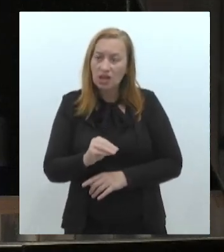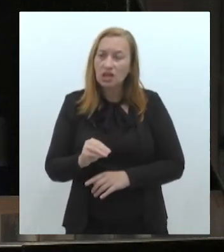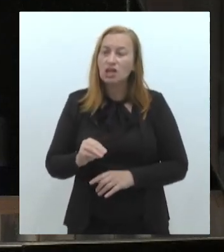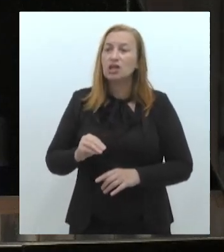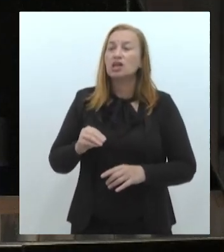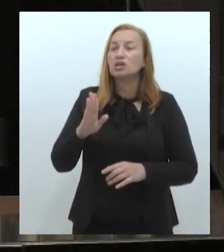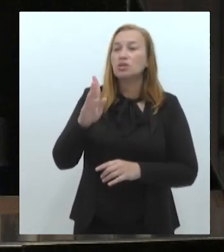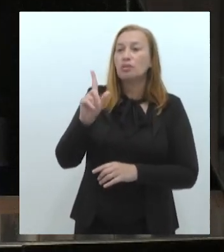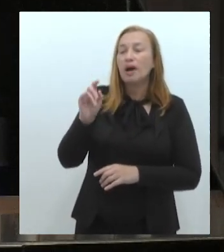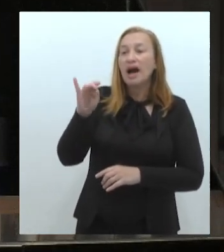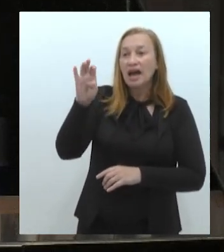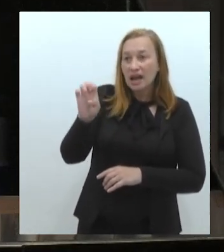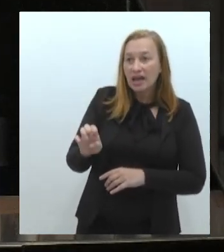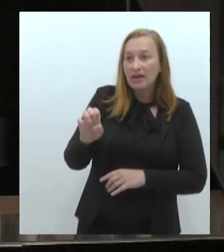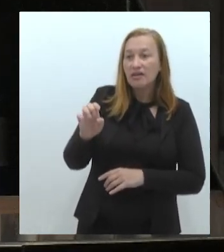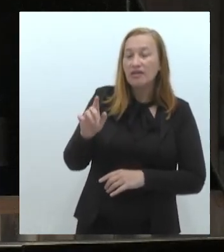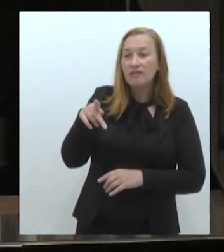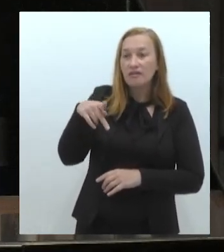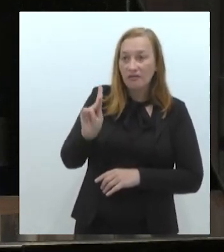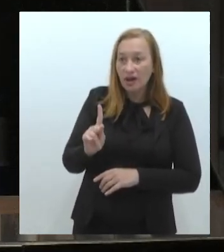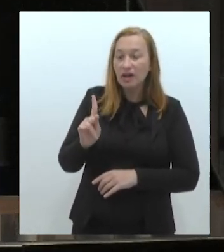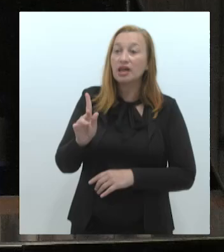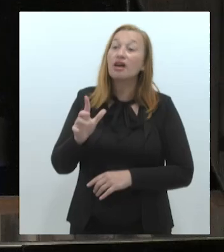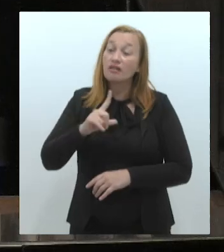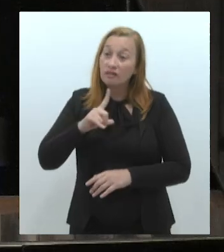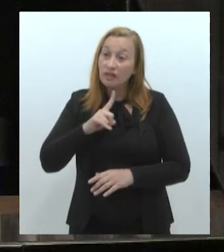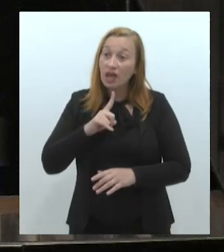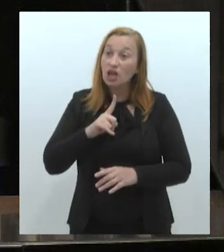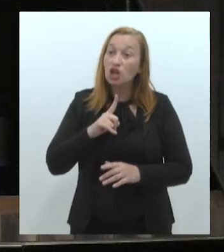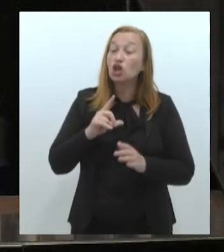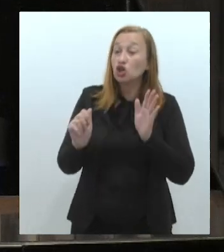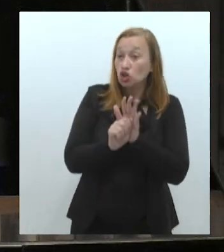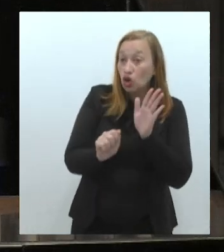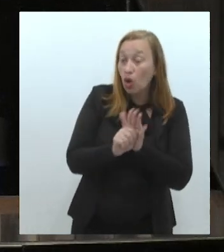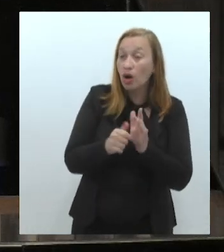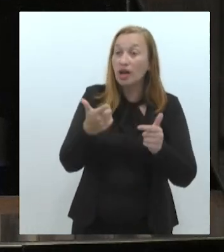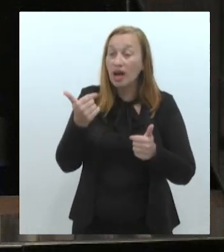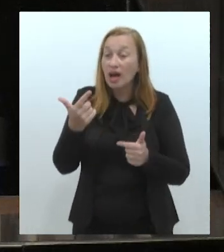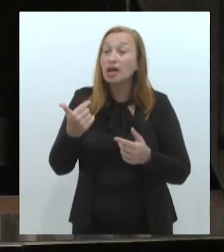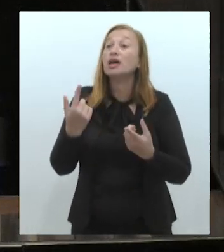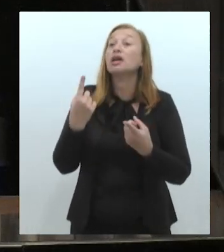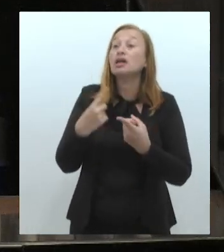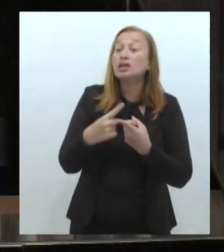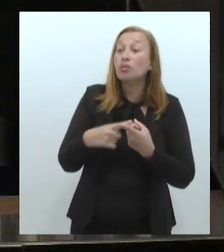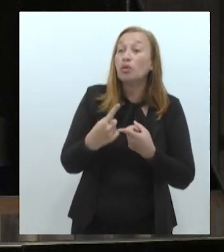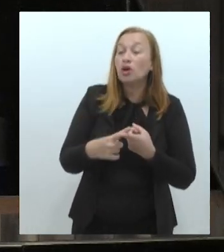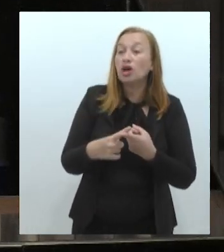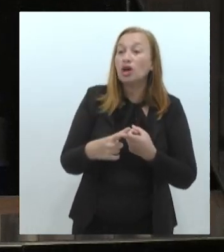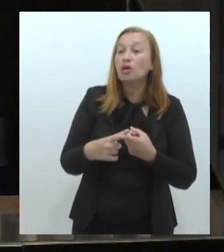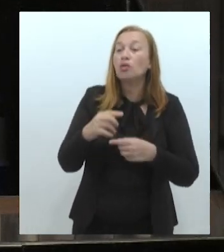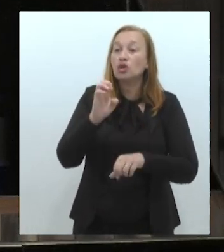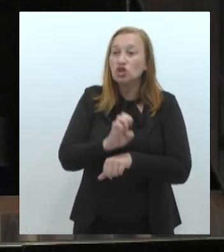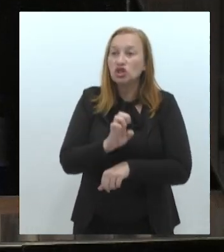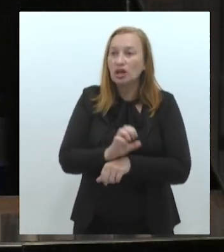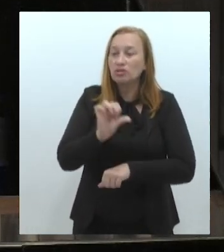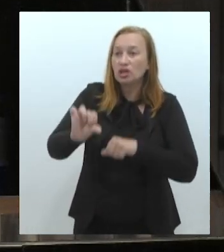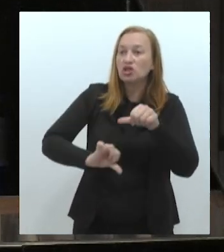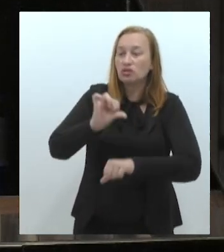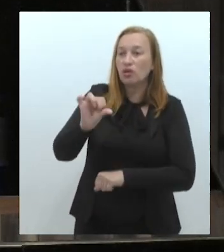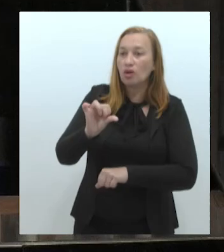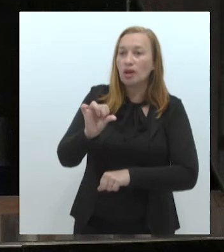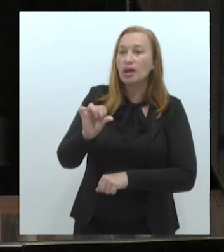tem comercialização de drogas, tem disposição de armas, então por que o Estado não transforma baile funk em política pública? Por que o Estado